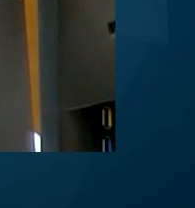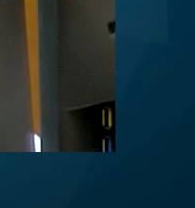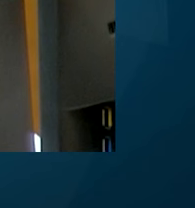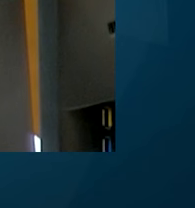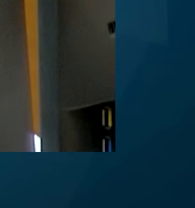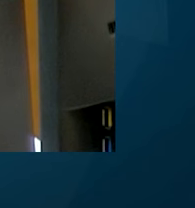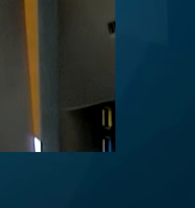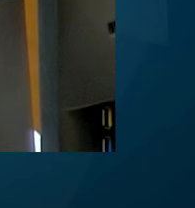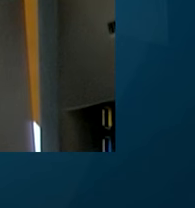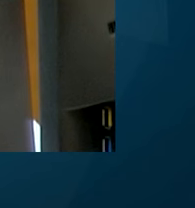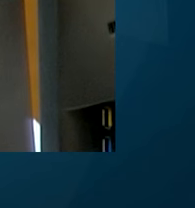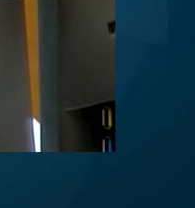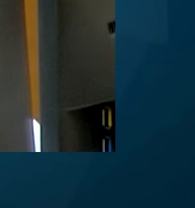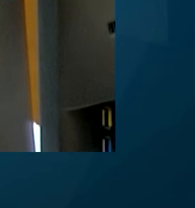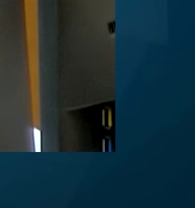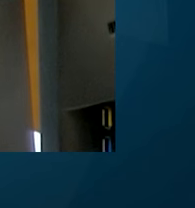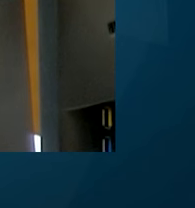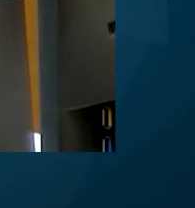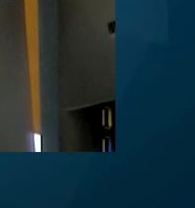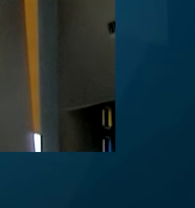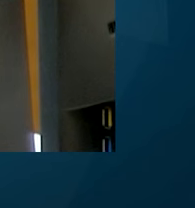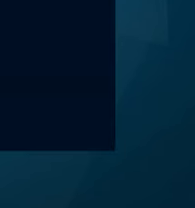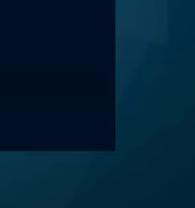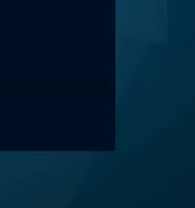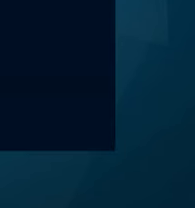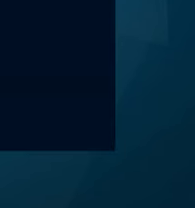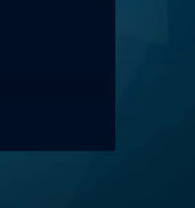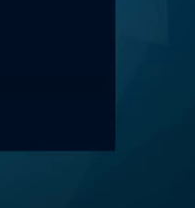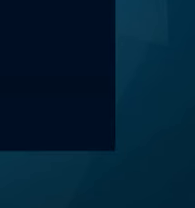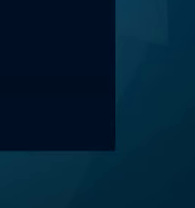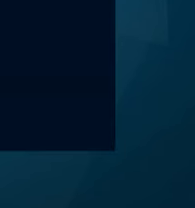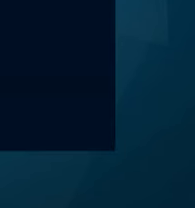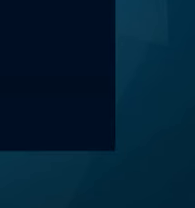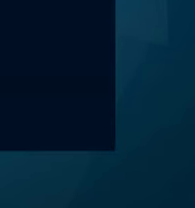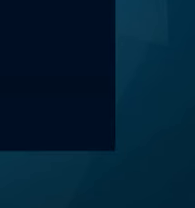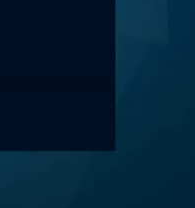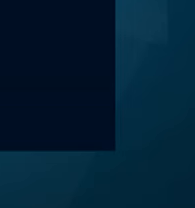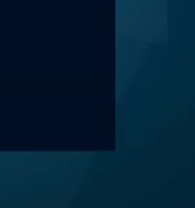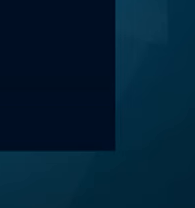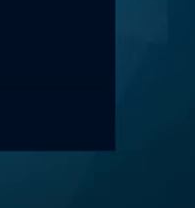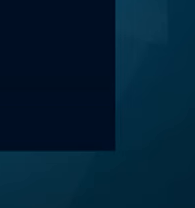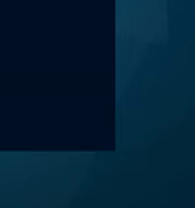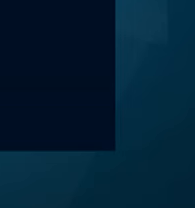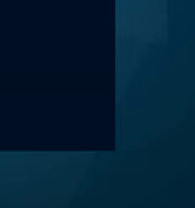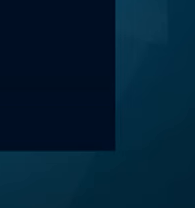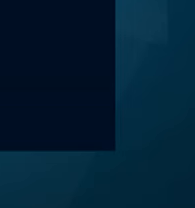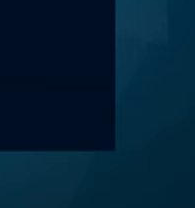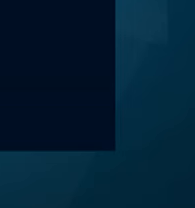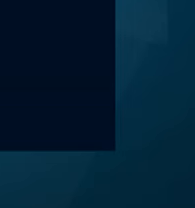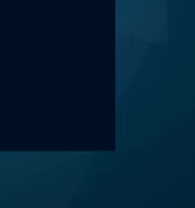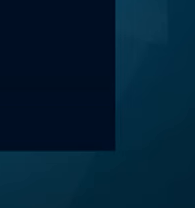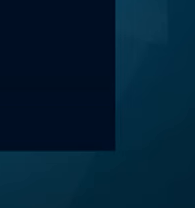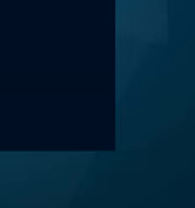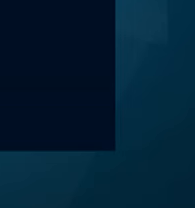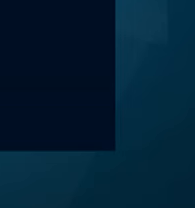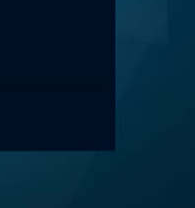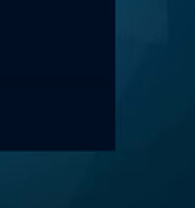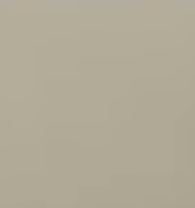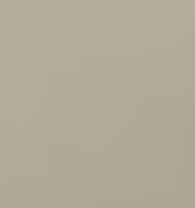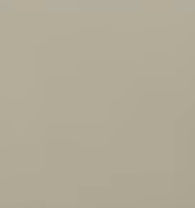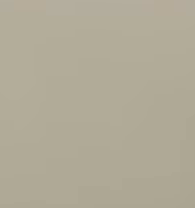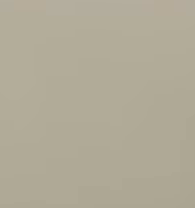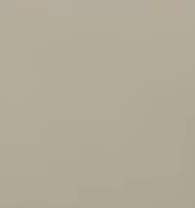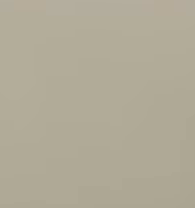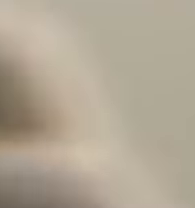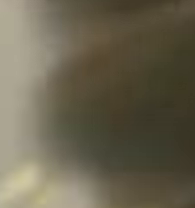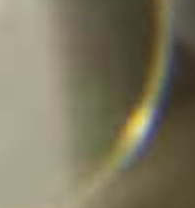é protegida pelo ordenamento jurídico brasileiro todos os ministros da terceira turma seguiram o voto da relatora entendendo que os